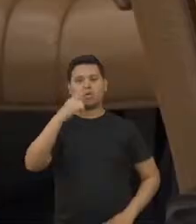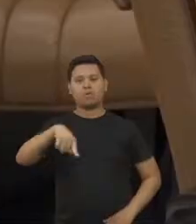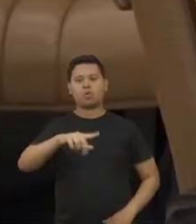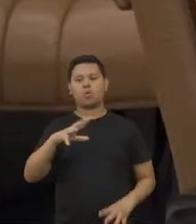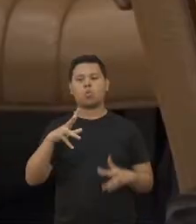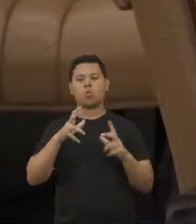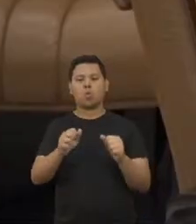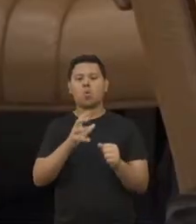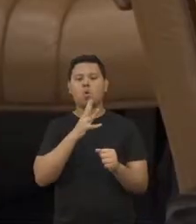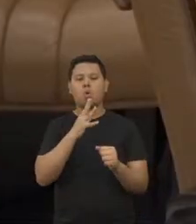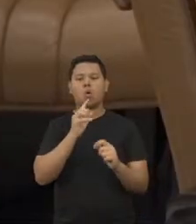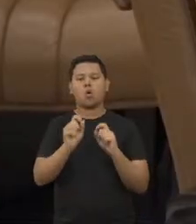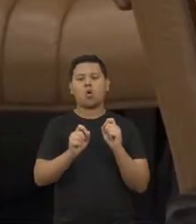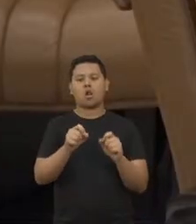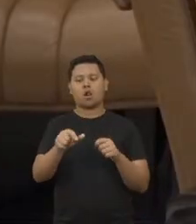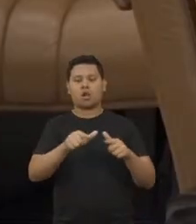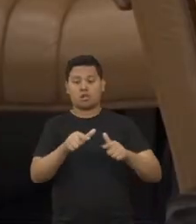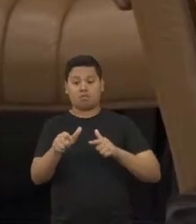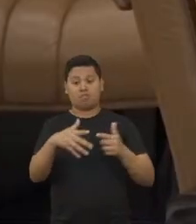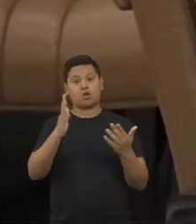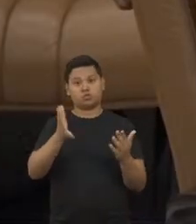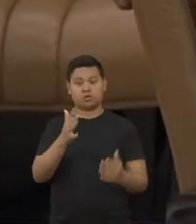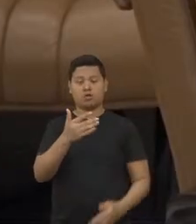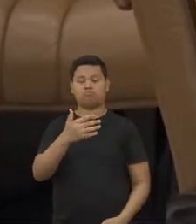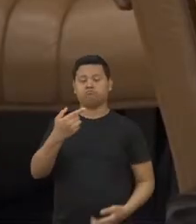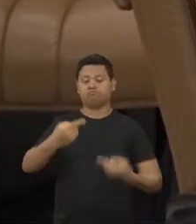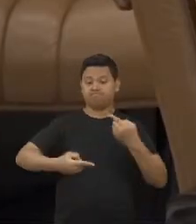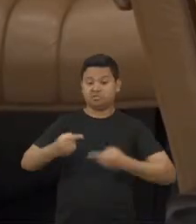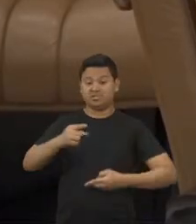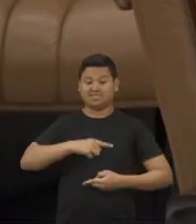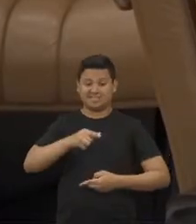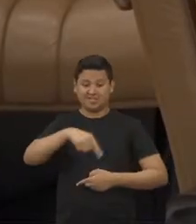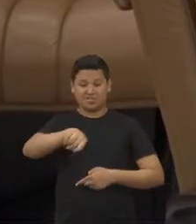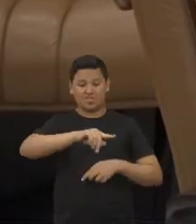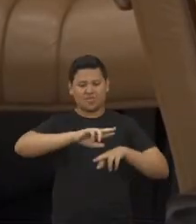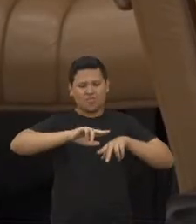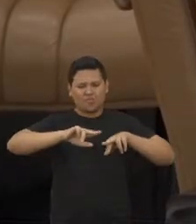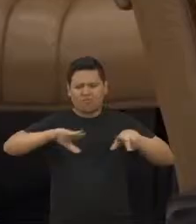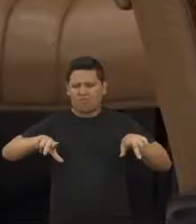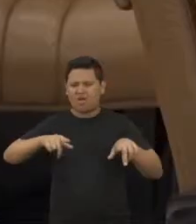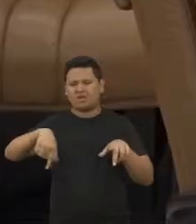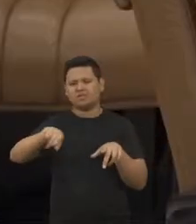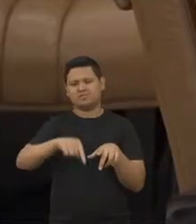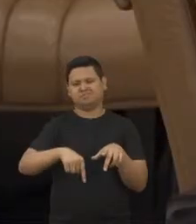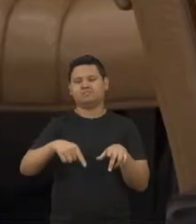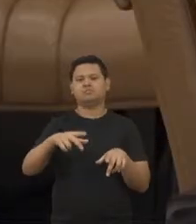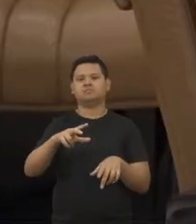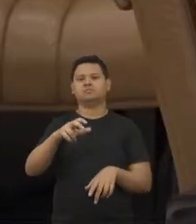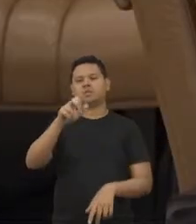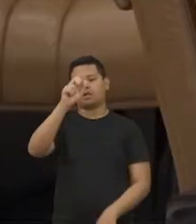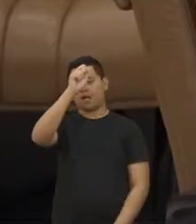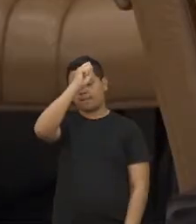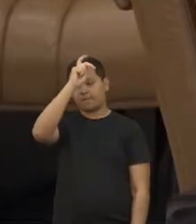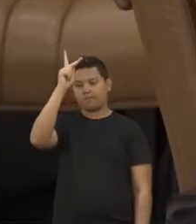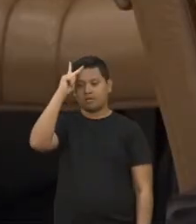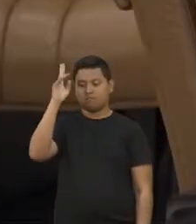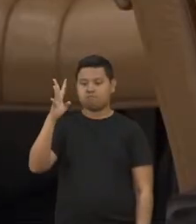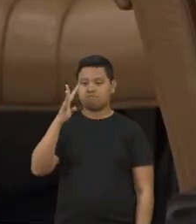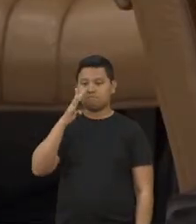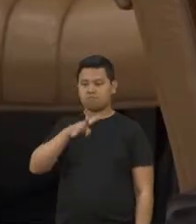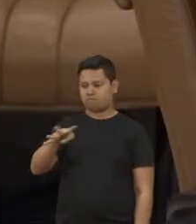aqui, todo mundo que trabalha com política em Jacareí sabe que existem diversos casos, inúmeros casos na prefeitura, em que a gente